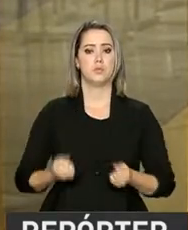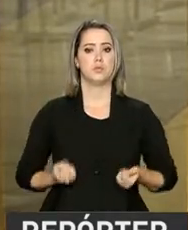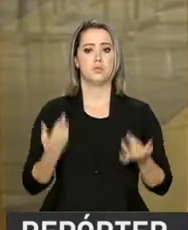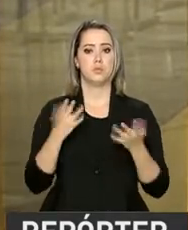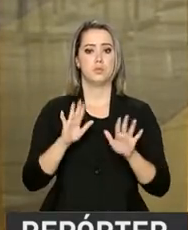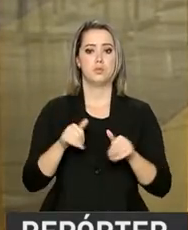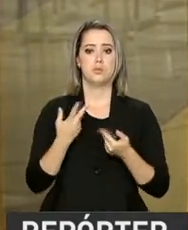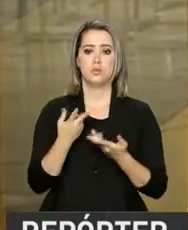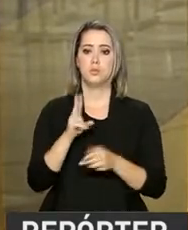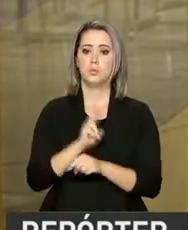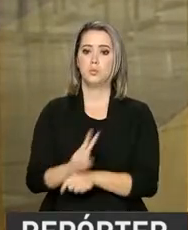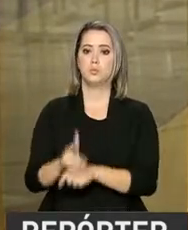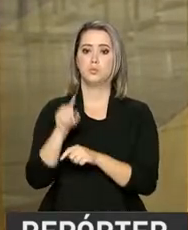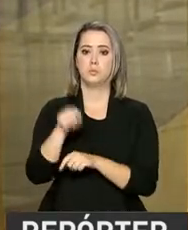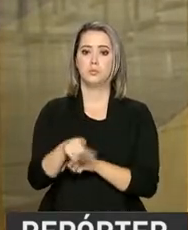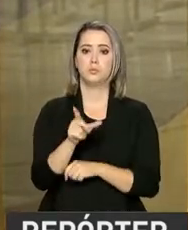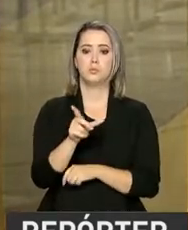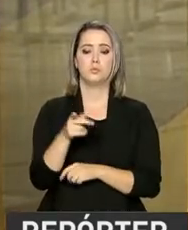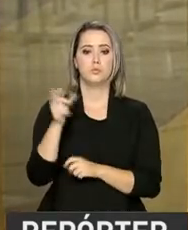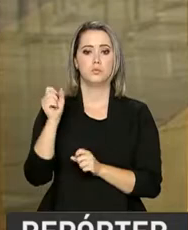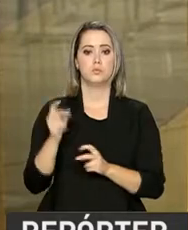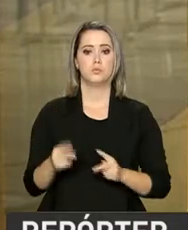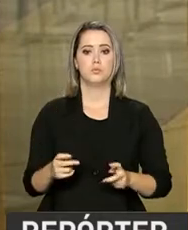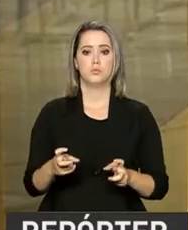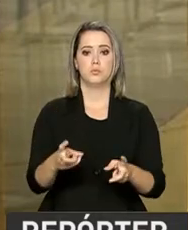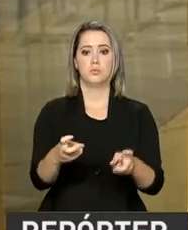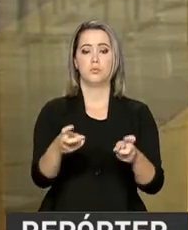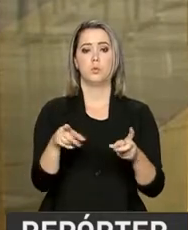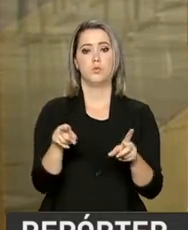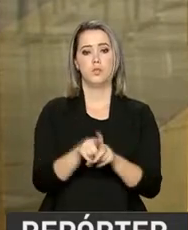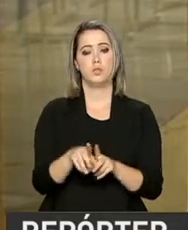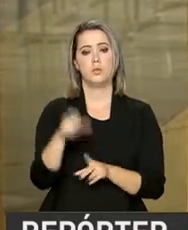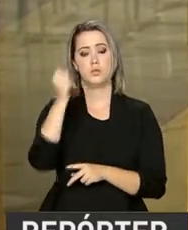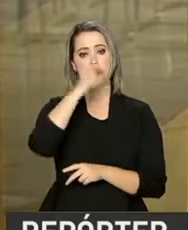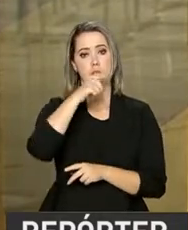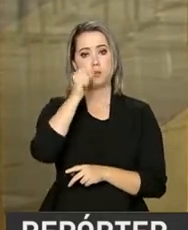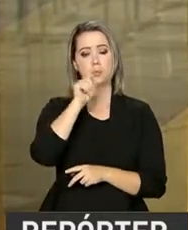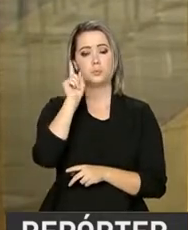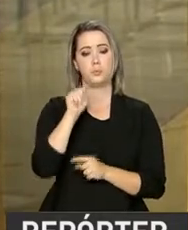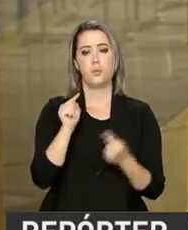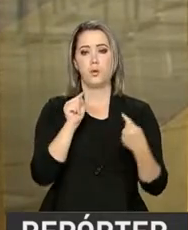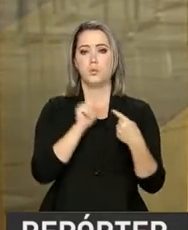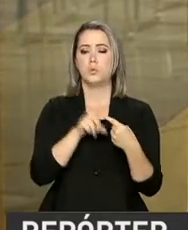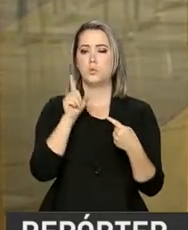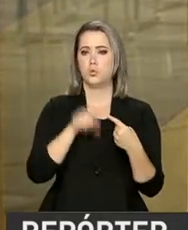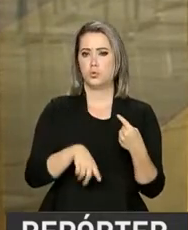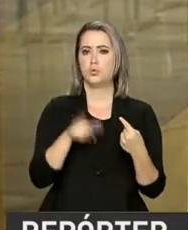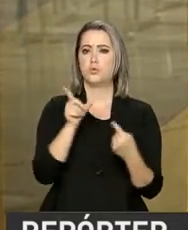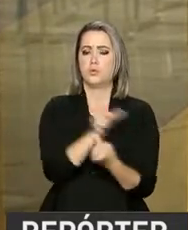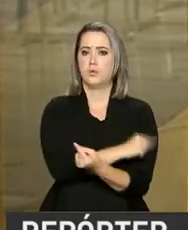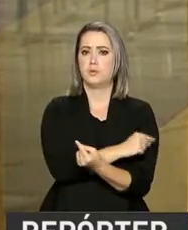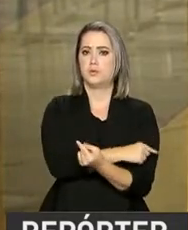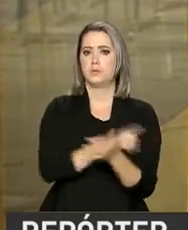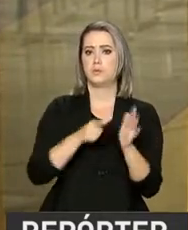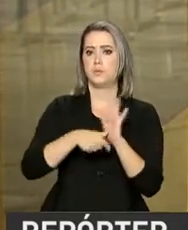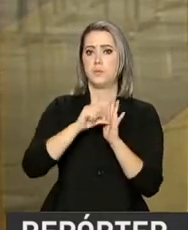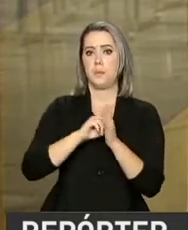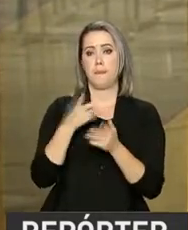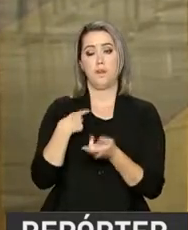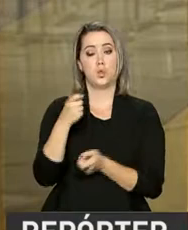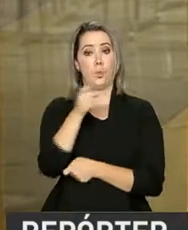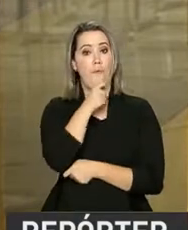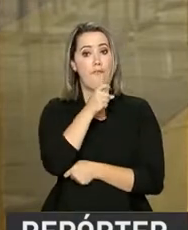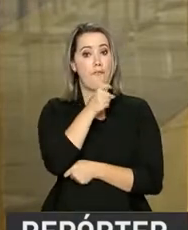assim proteger se do vírus da gripe a indicação é que a pessoa tome a vacina antes do início do inverno